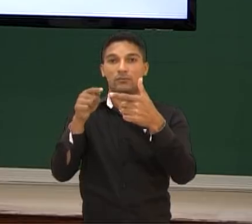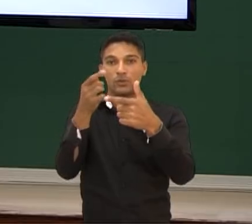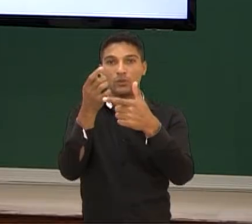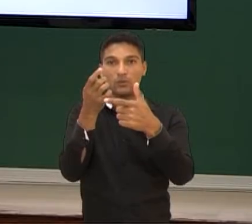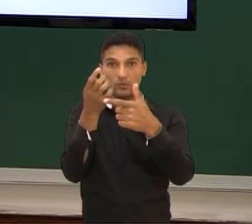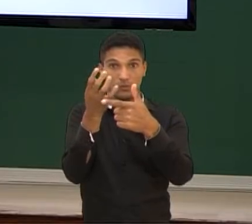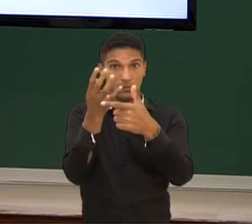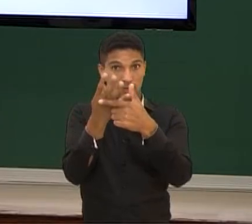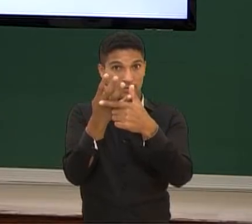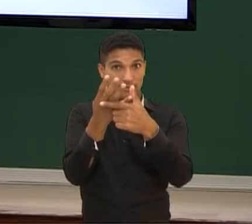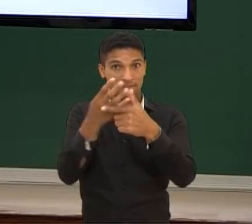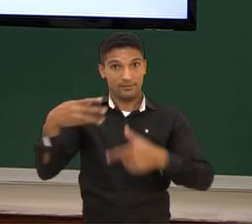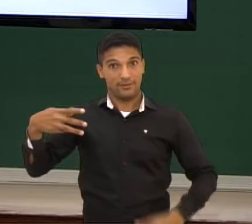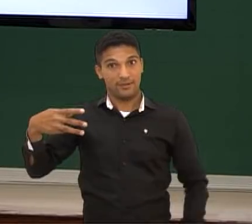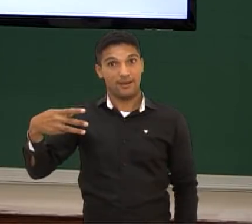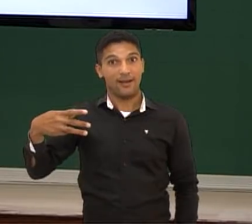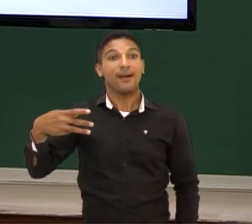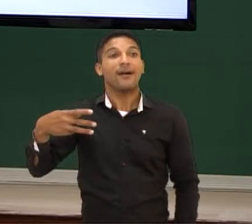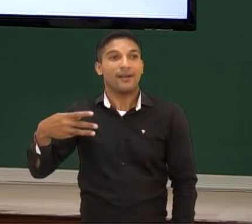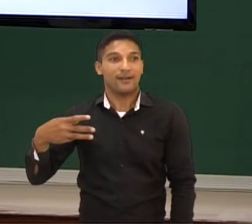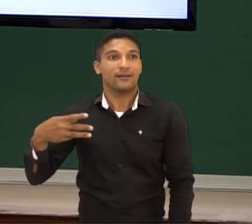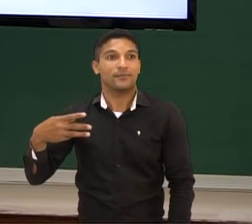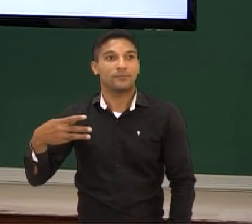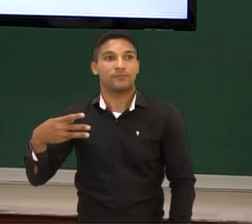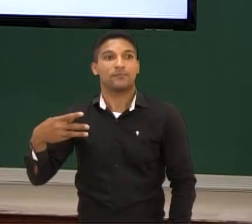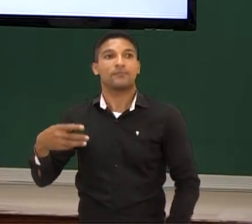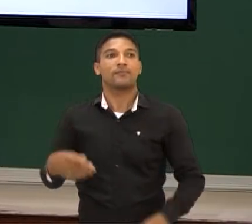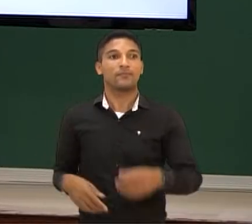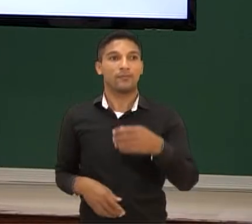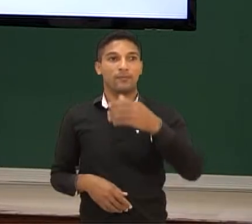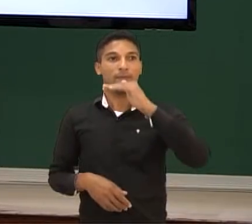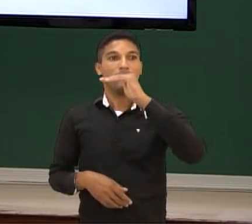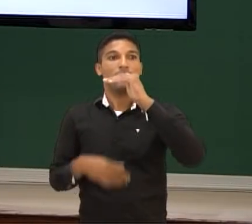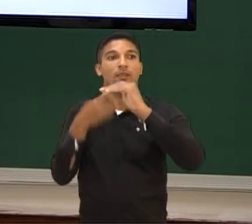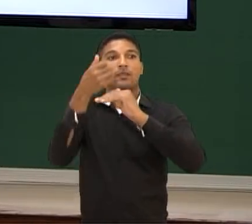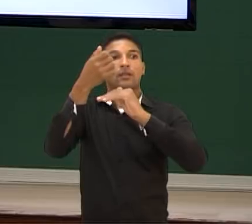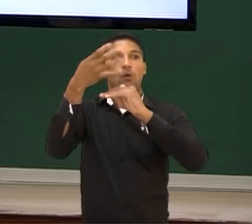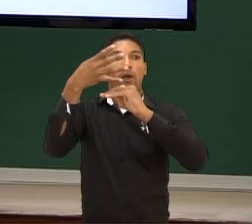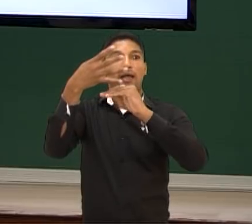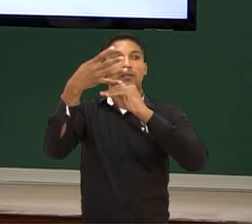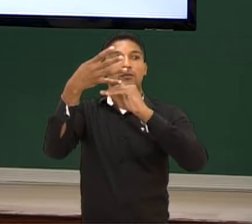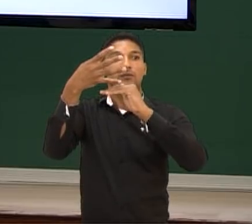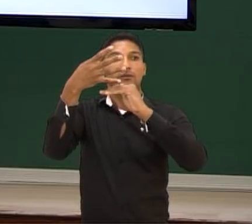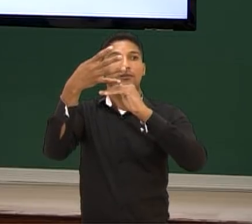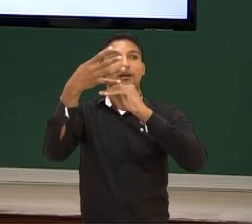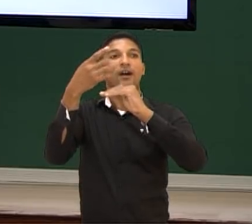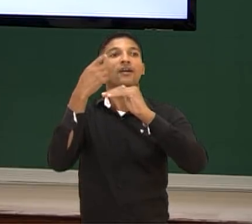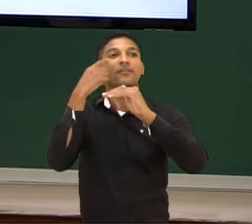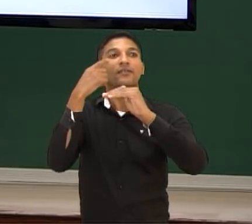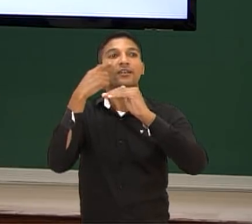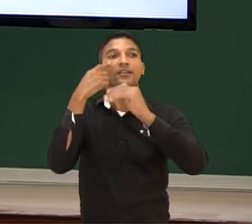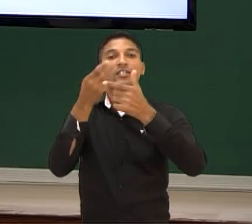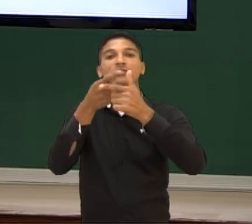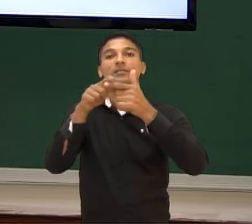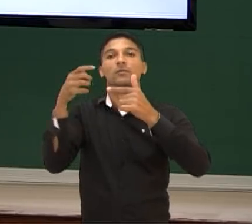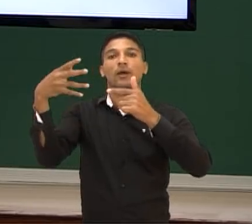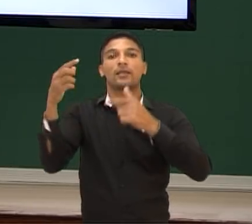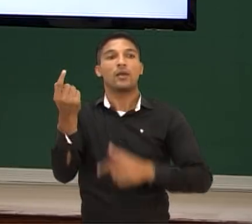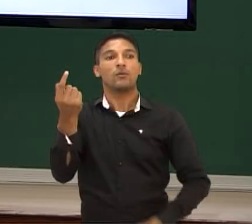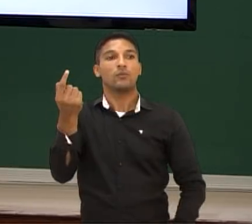divididos por 4, 3, certo? E 4 divididos por 4 também é 1. Então, quer dizer que essa fração corresponde ao